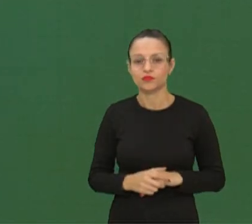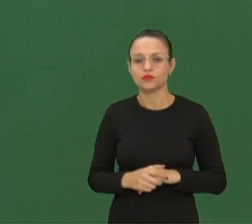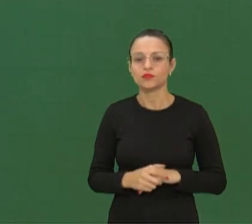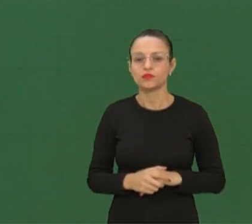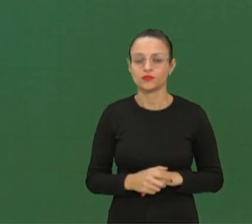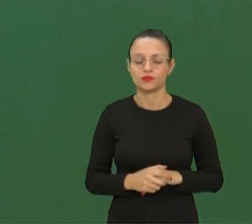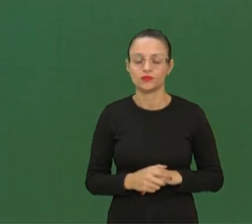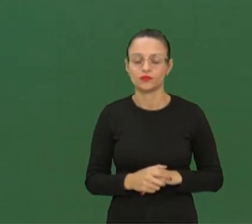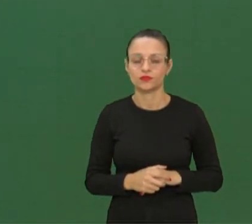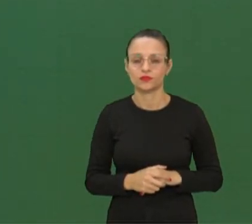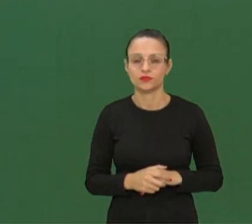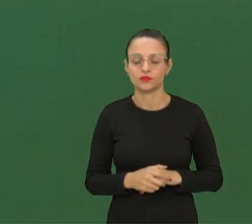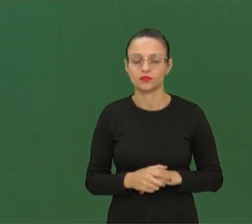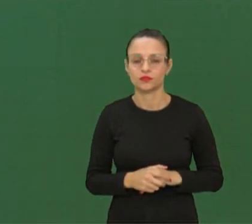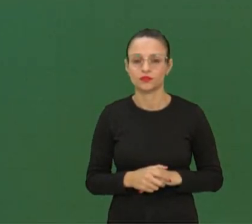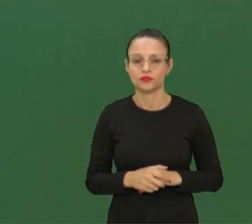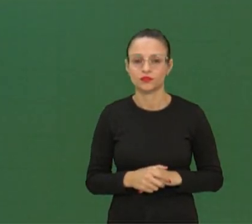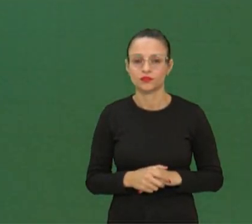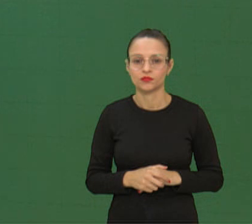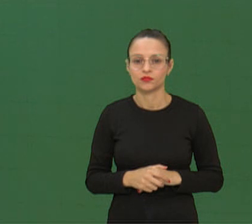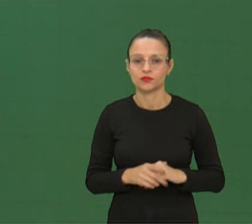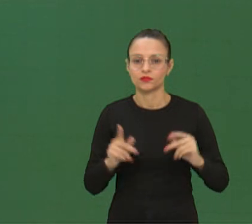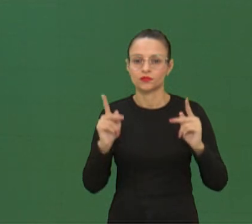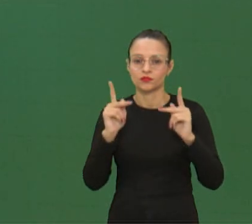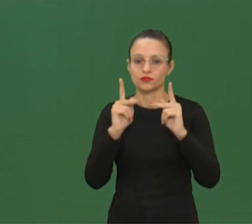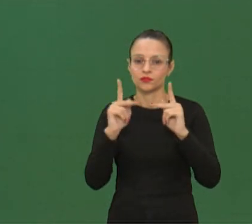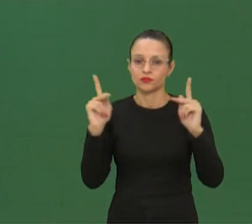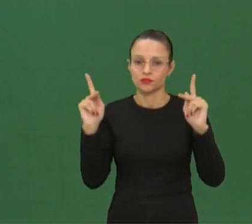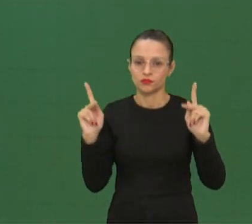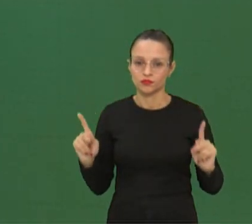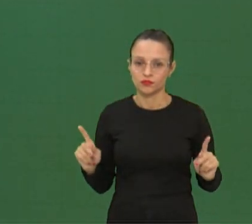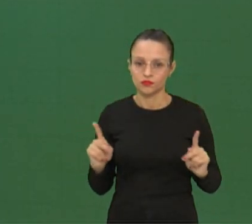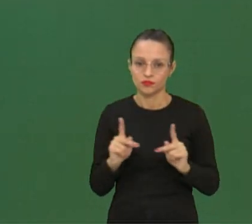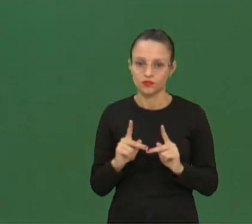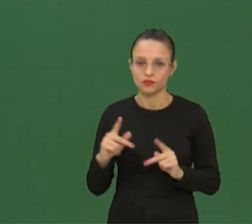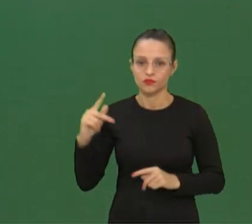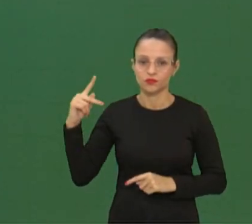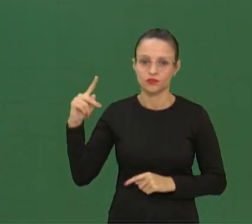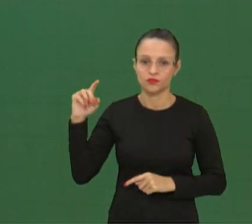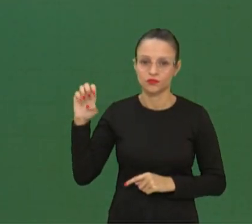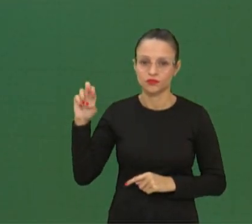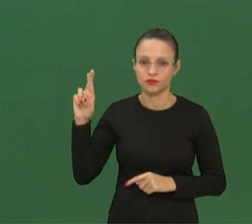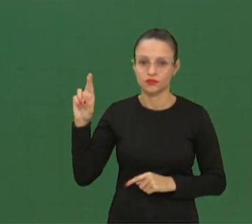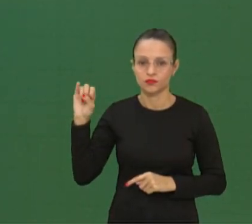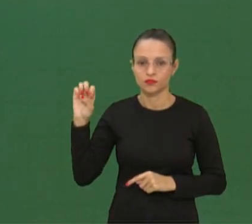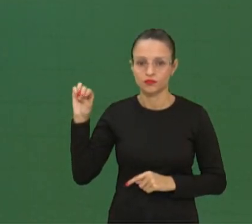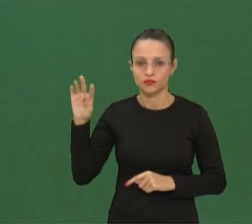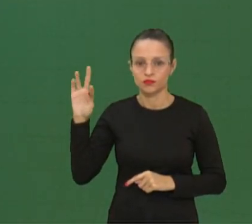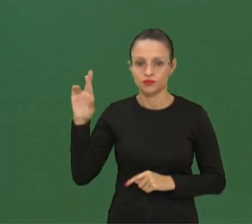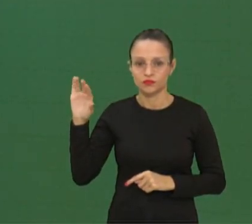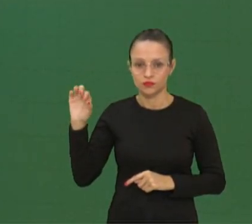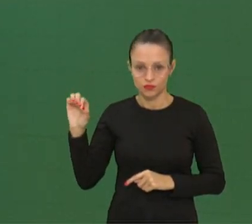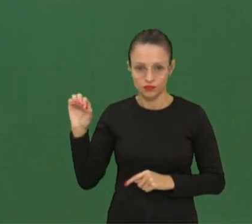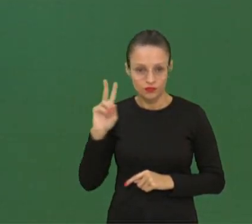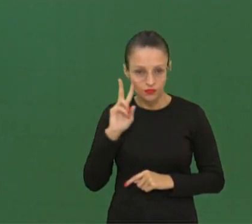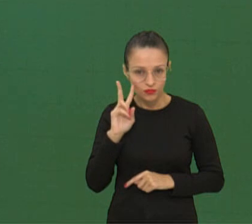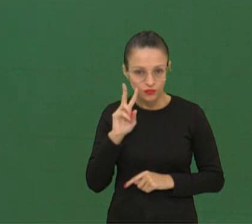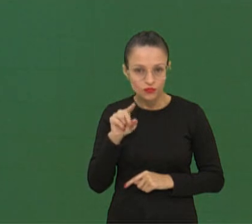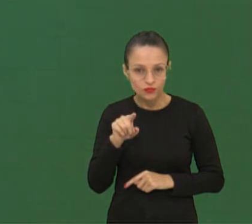Tá? E daí o perímetro, vamos anotar aqui, o perímetro desse terreno, você se lembra quanto